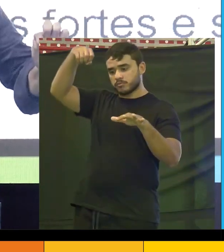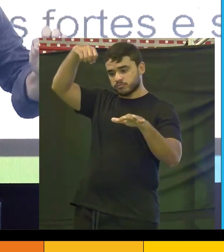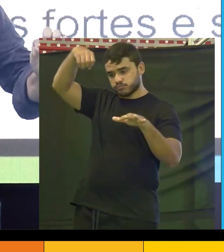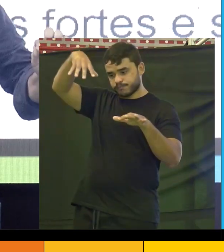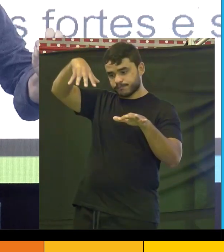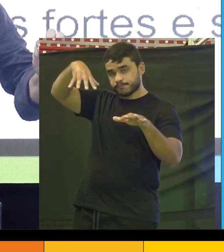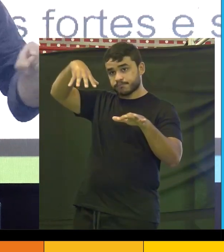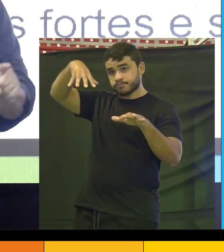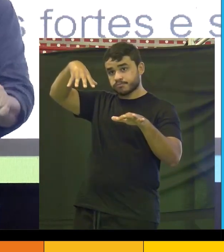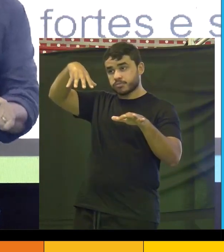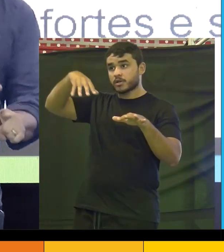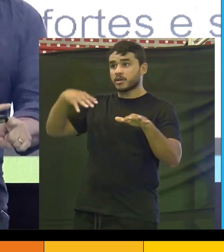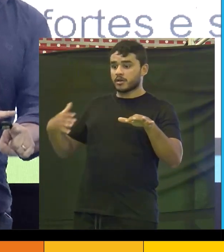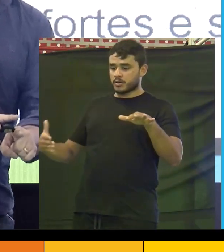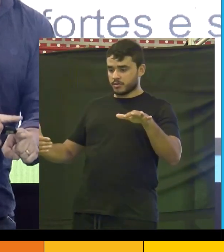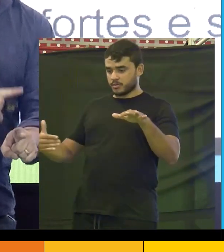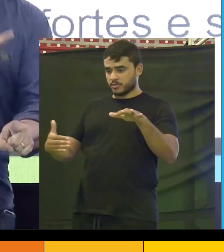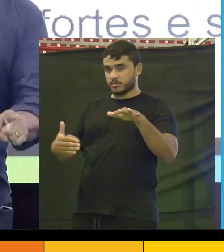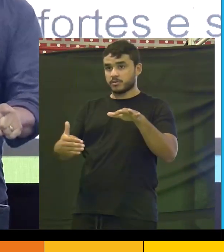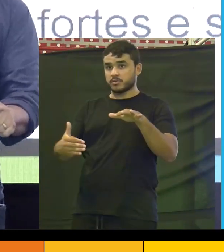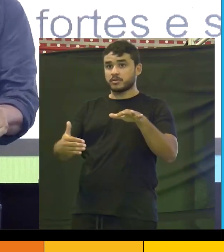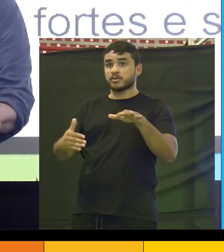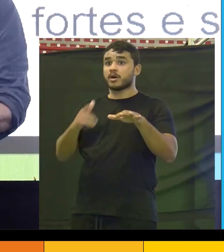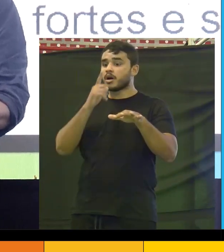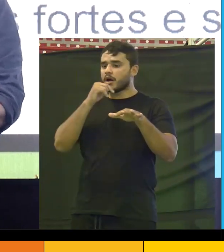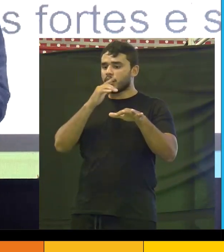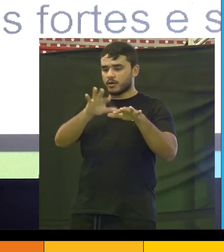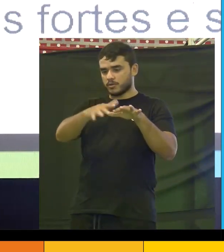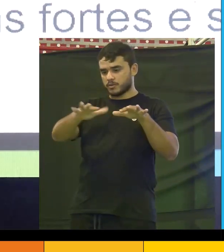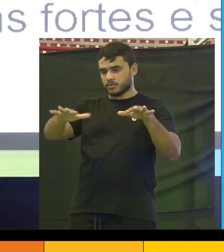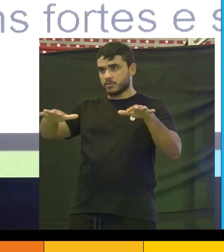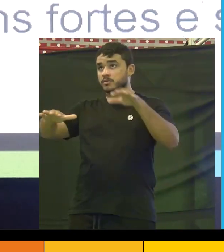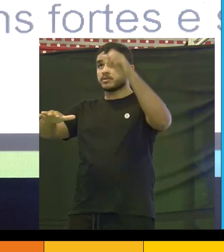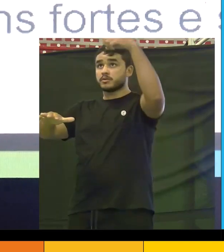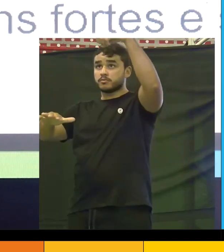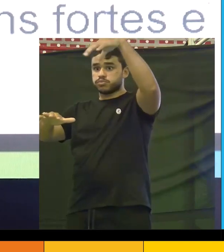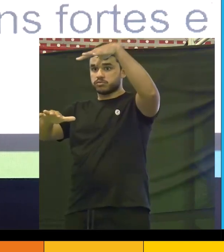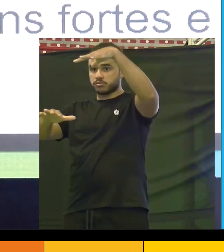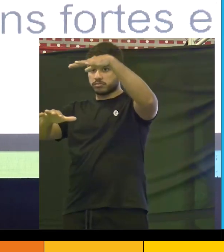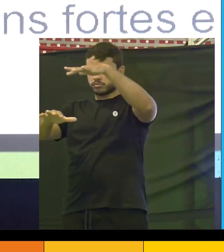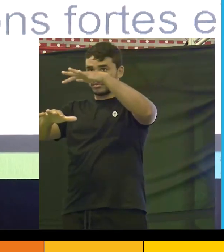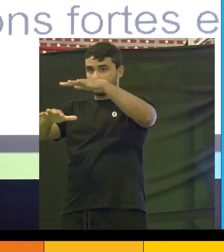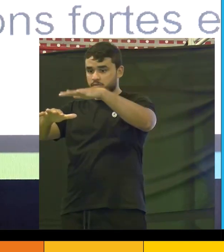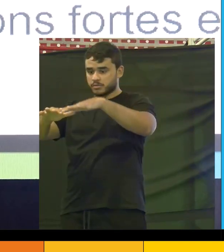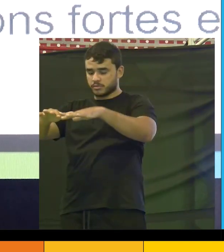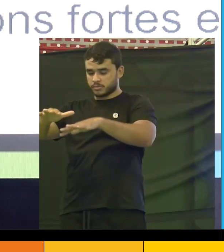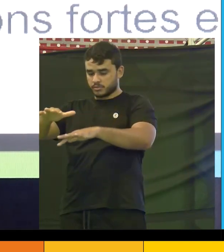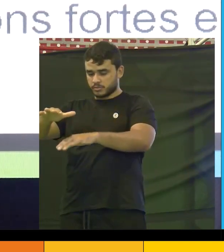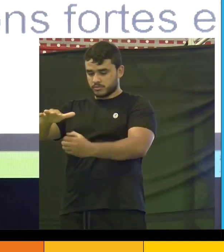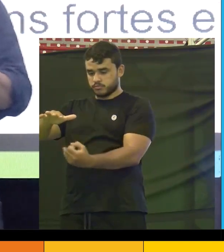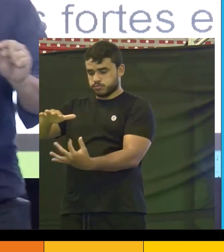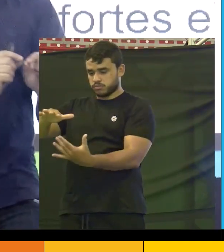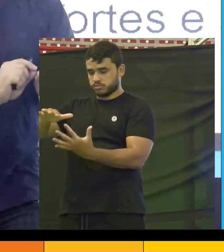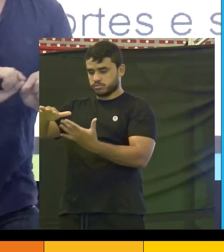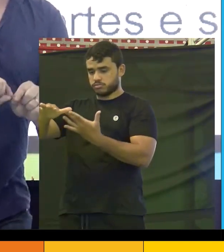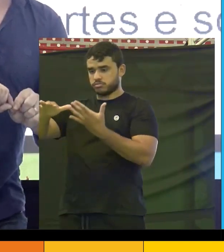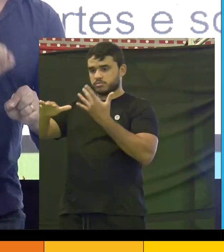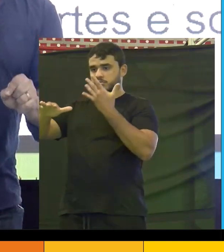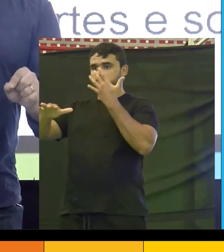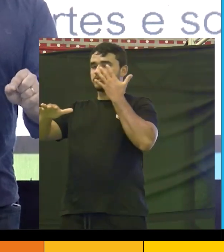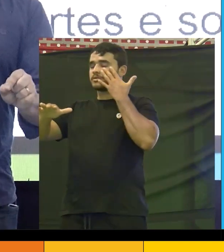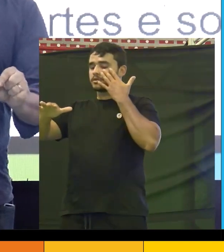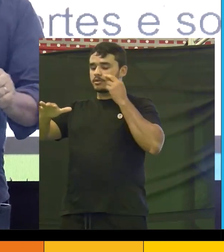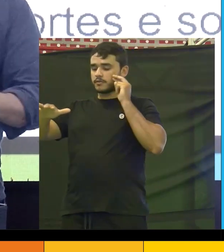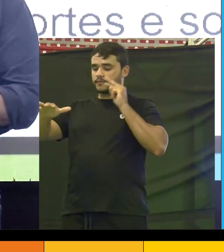que incidir no peixe, passar da água para o ar e chegar aonde? Nos seus olhos. Quando a luz